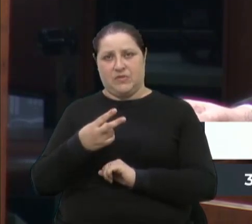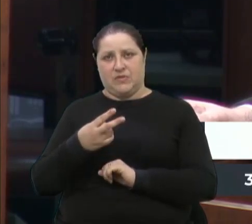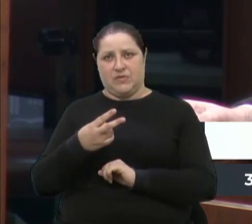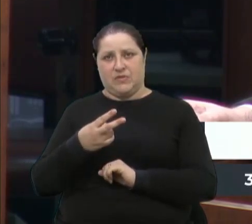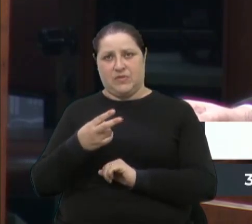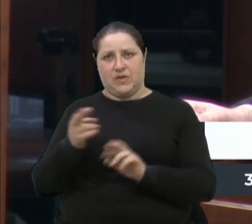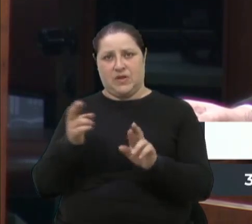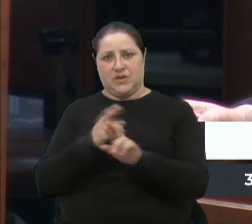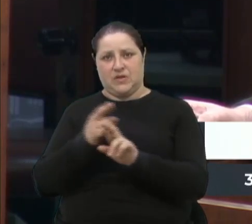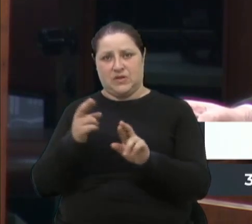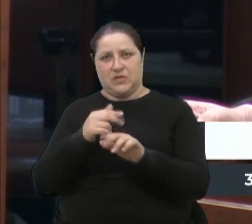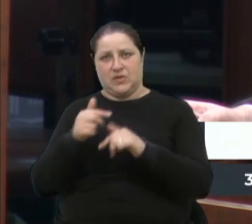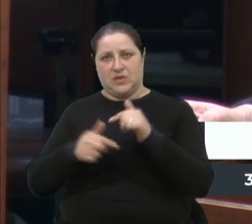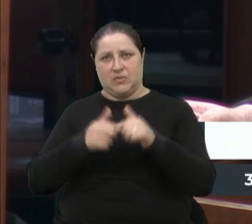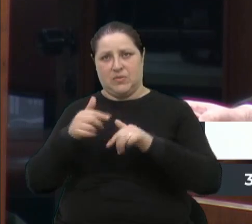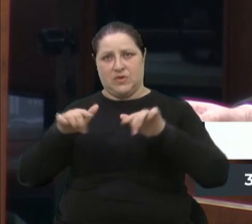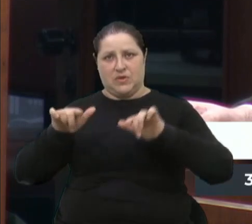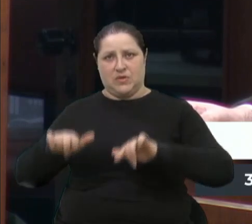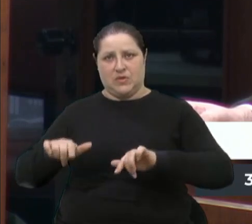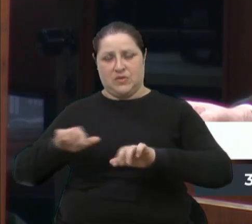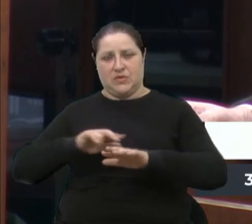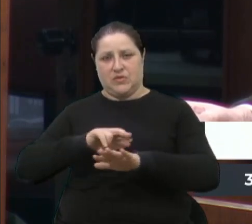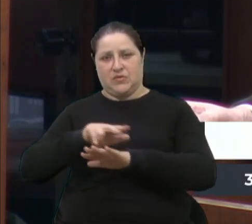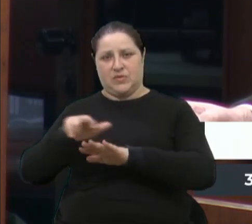Ambiente de Diversidade, às